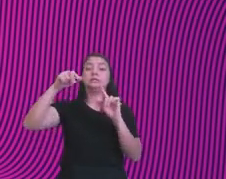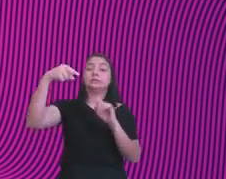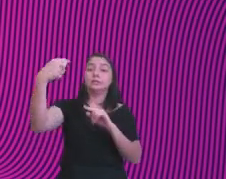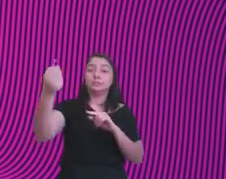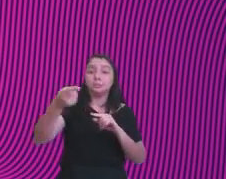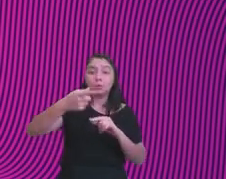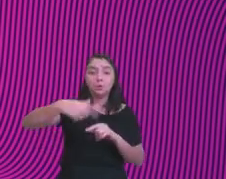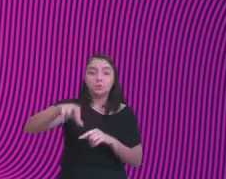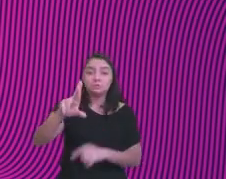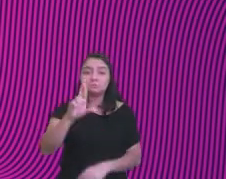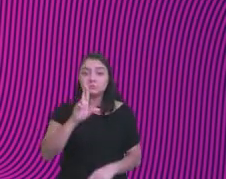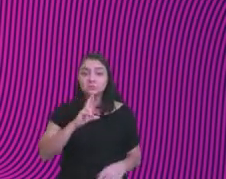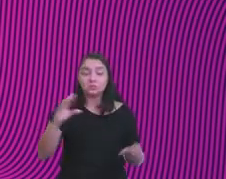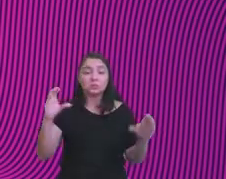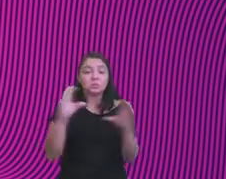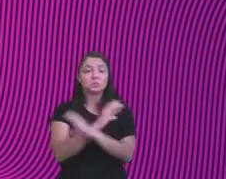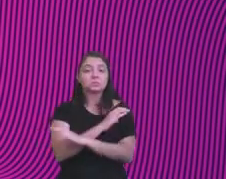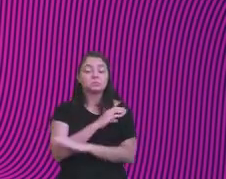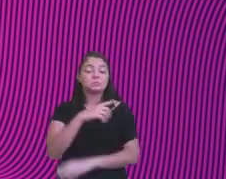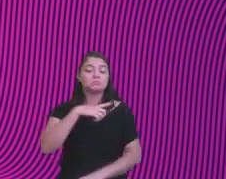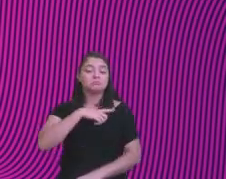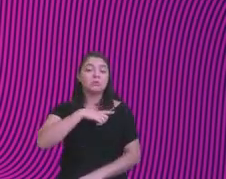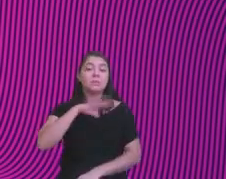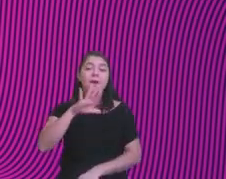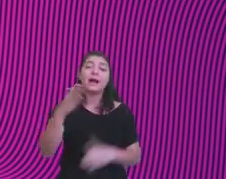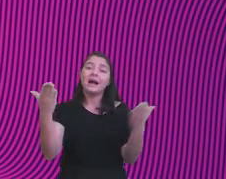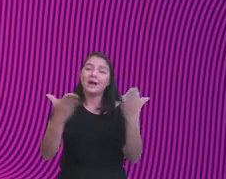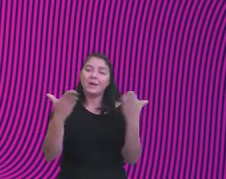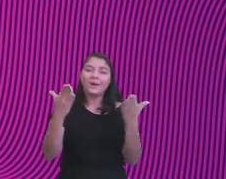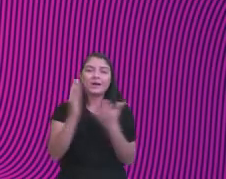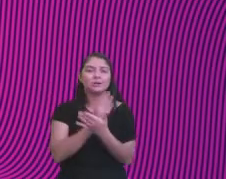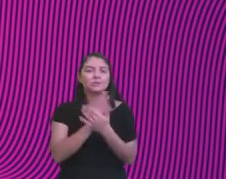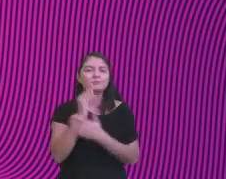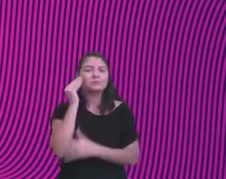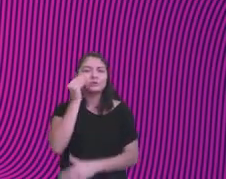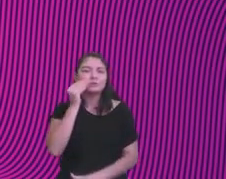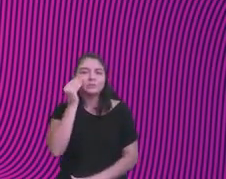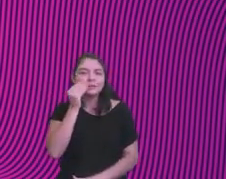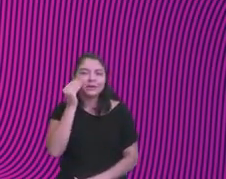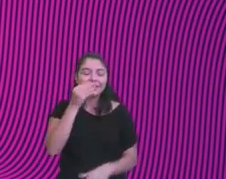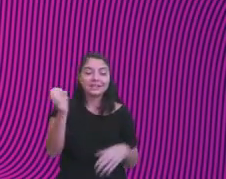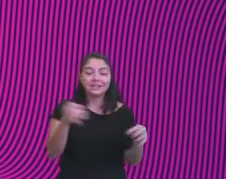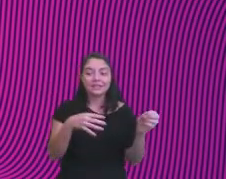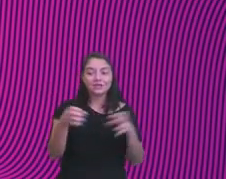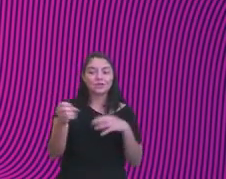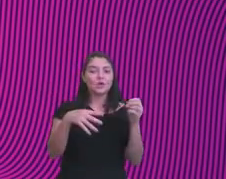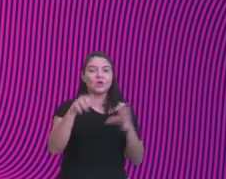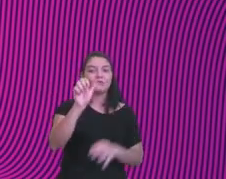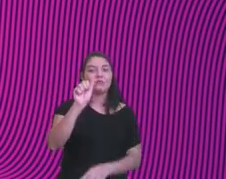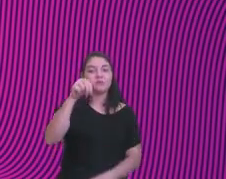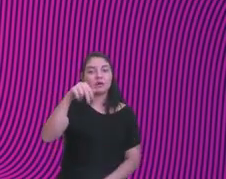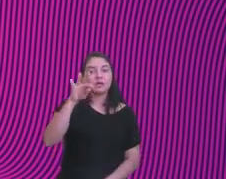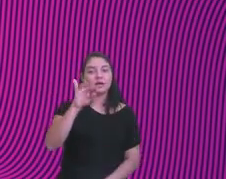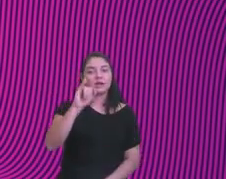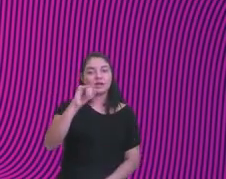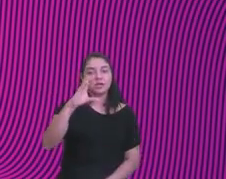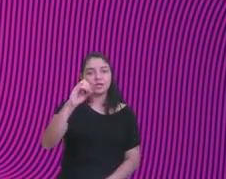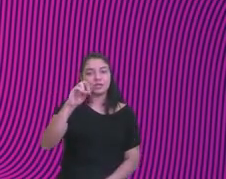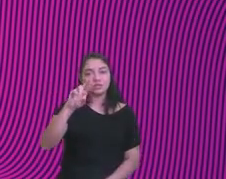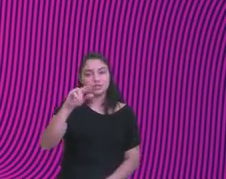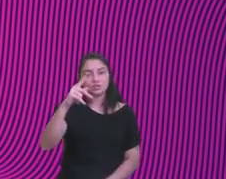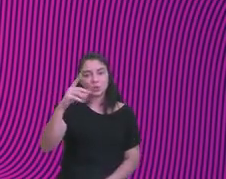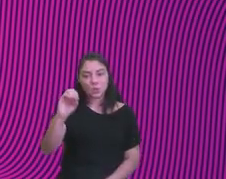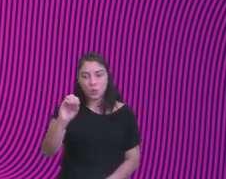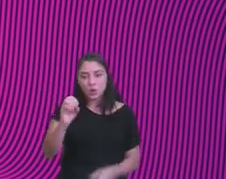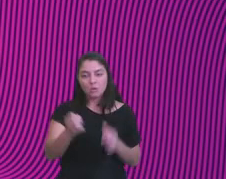e agora até algumas coisas experimentais, como anticorpo monoclonal ligado à imunofluorescência, para a gente ver se